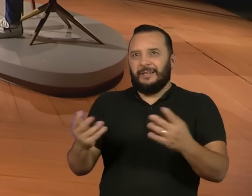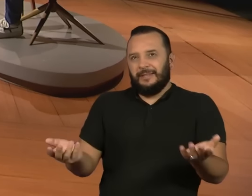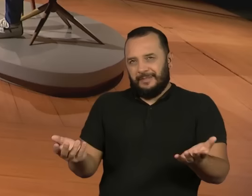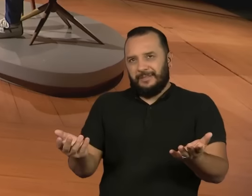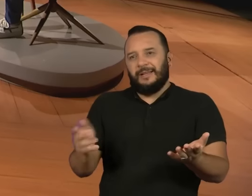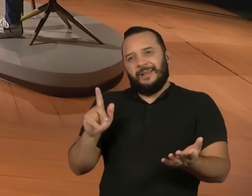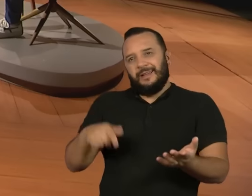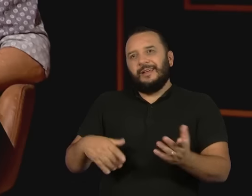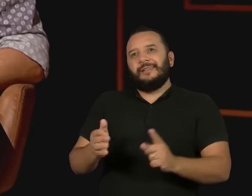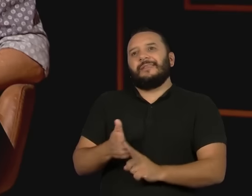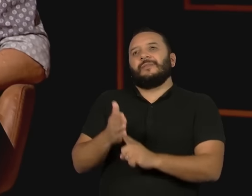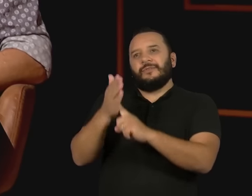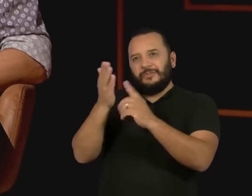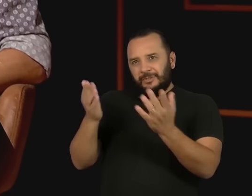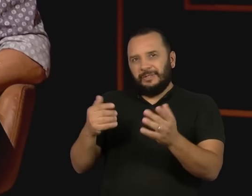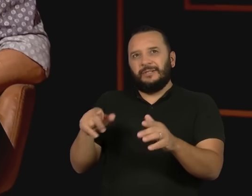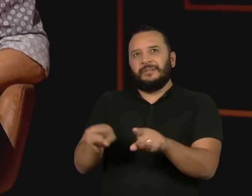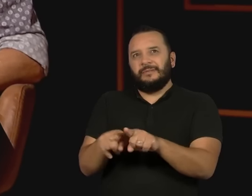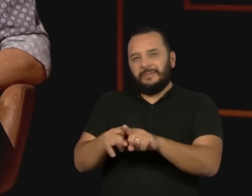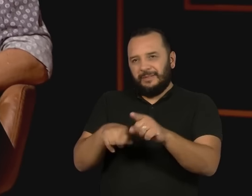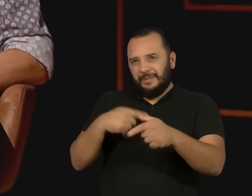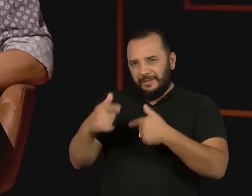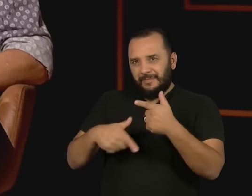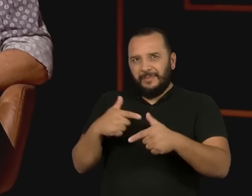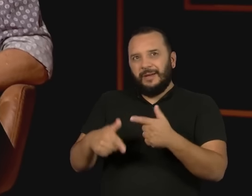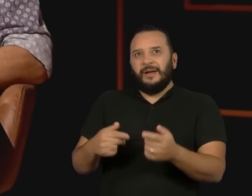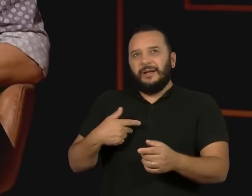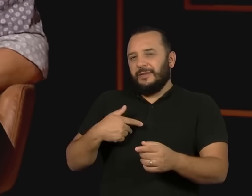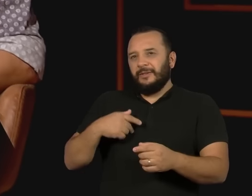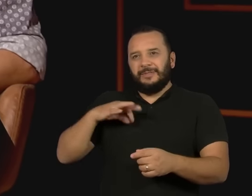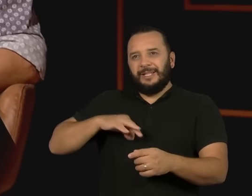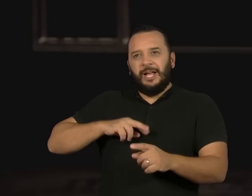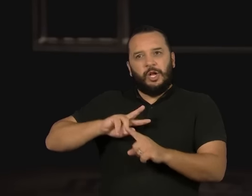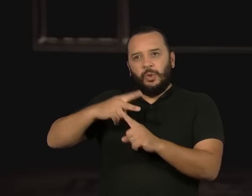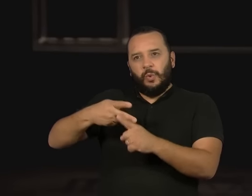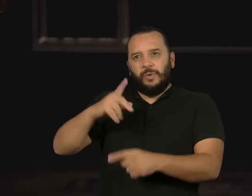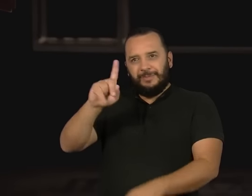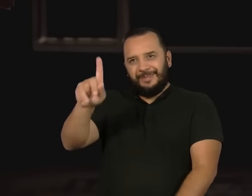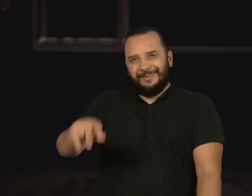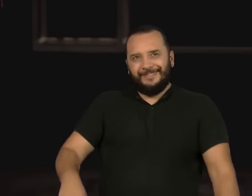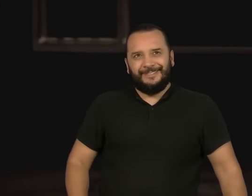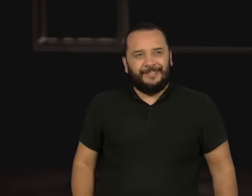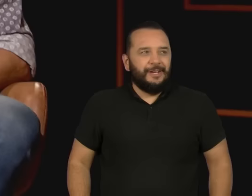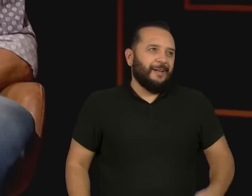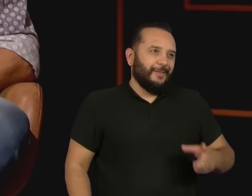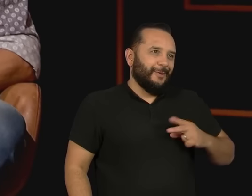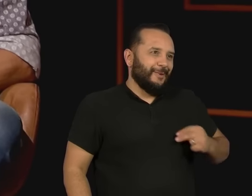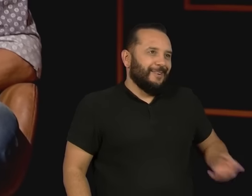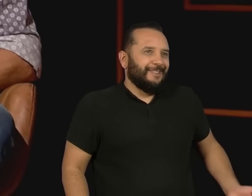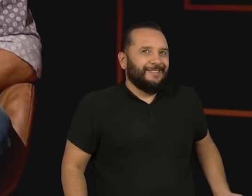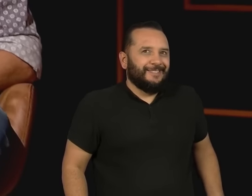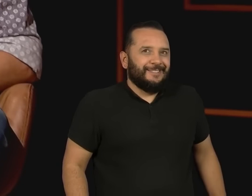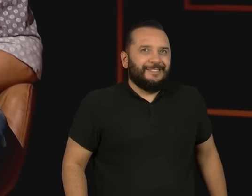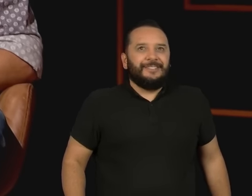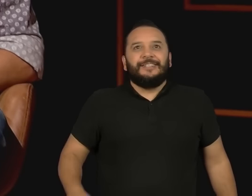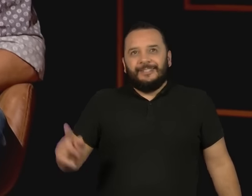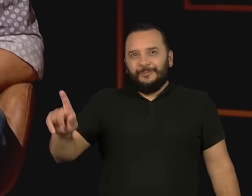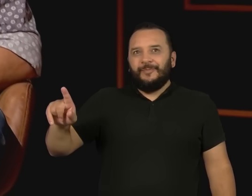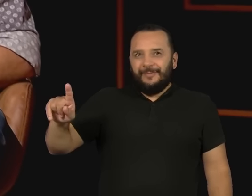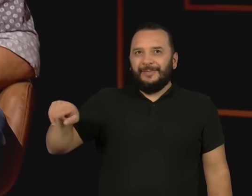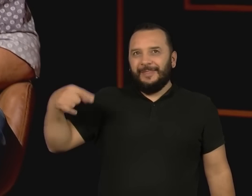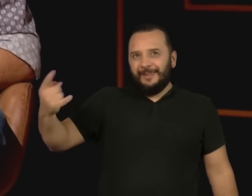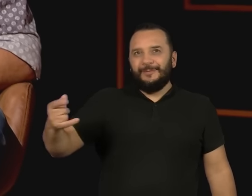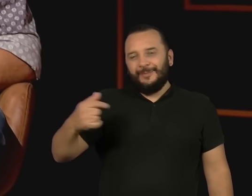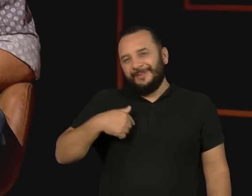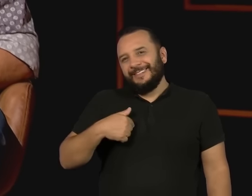Muita tecnologia e muito trabalho, né? Não ganhei em dobro. Né? Puxa vida. Mas depois